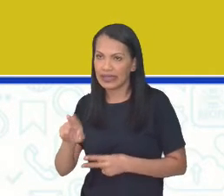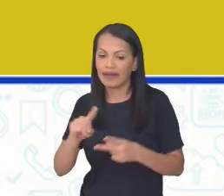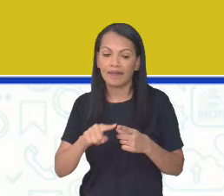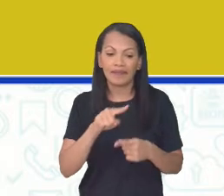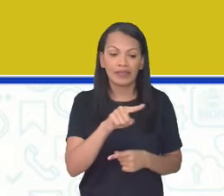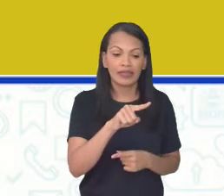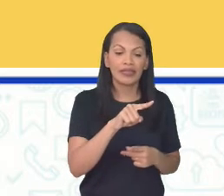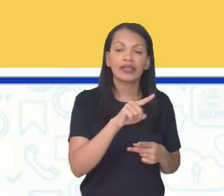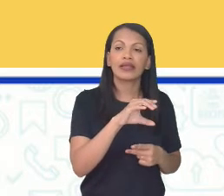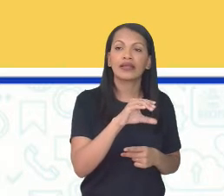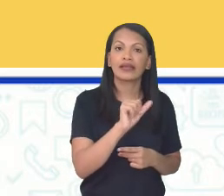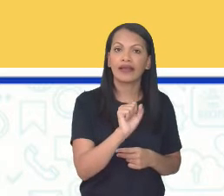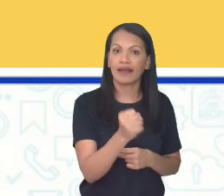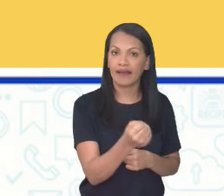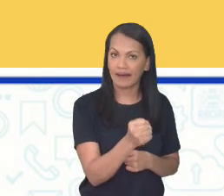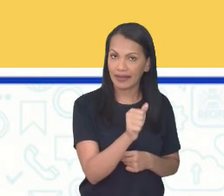não é?